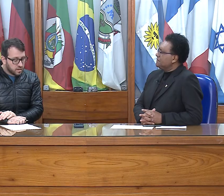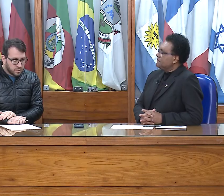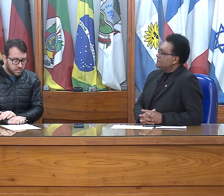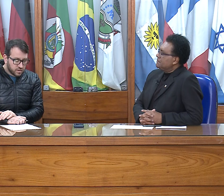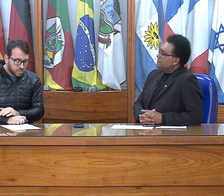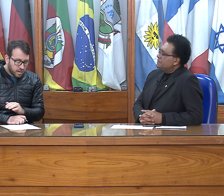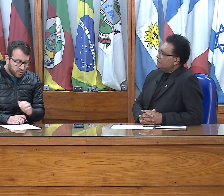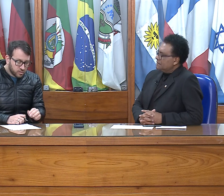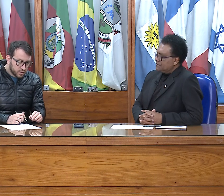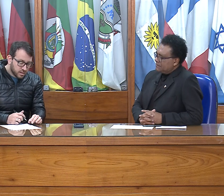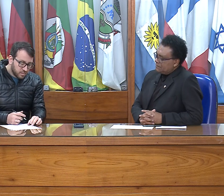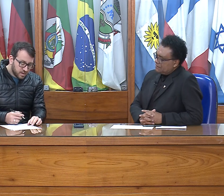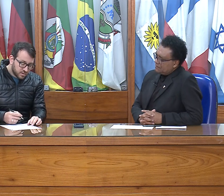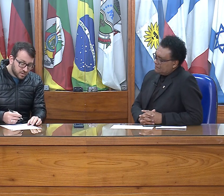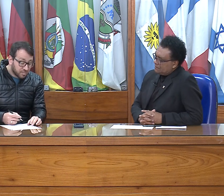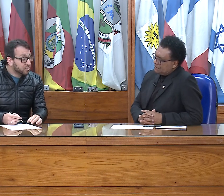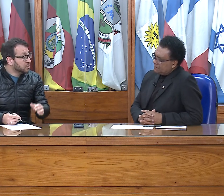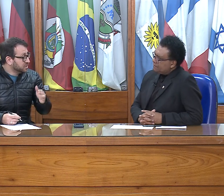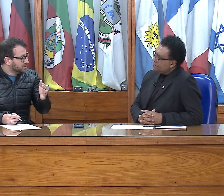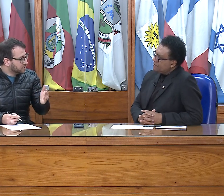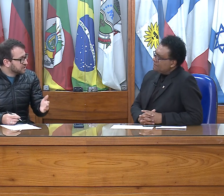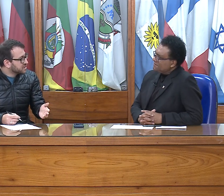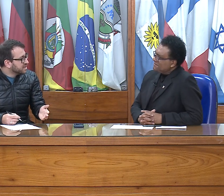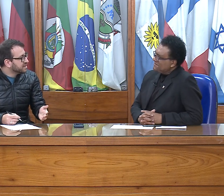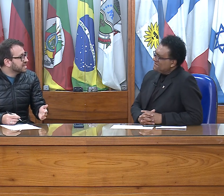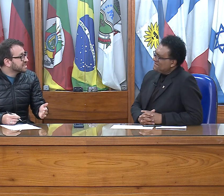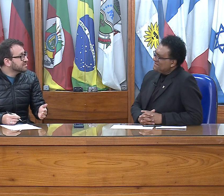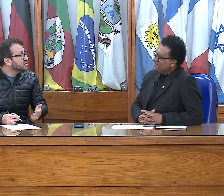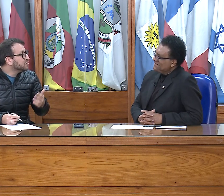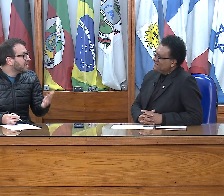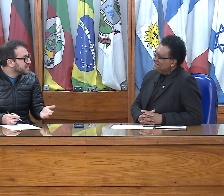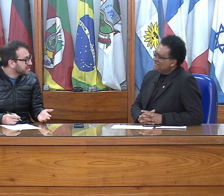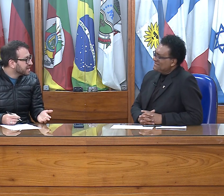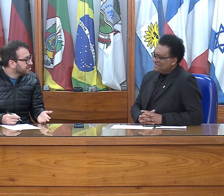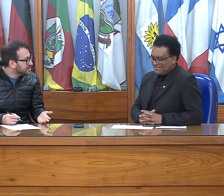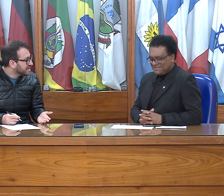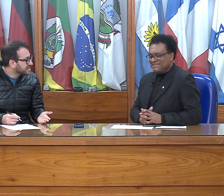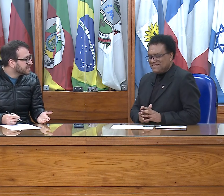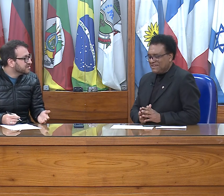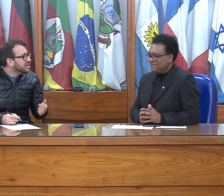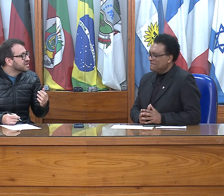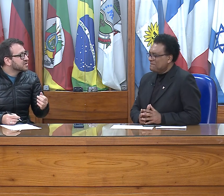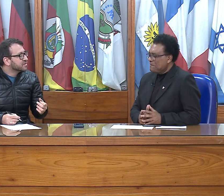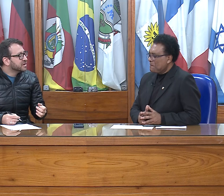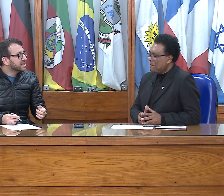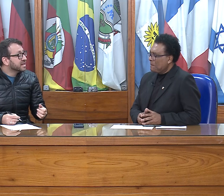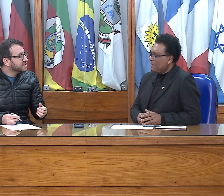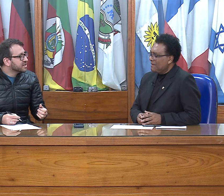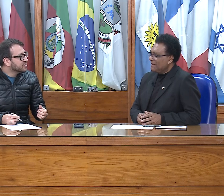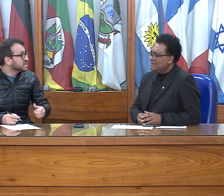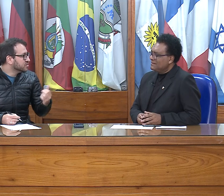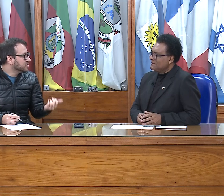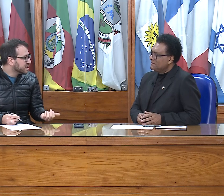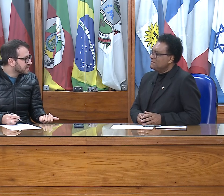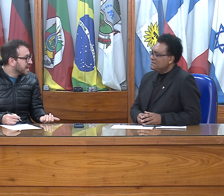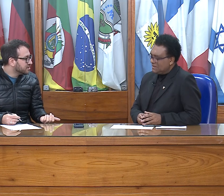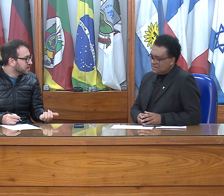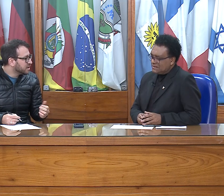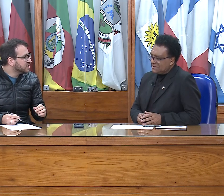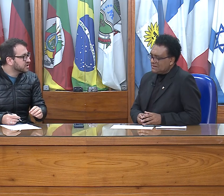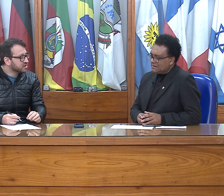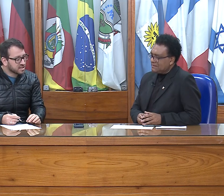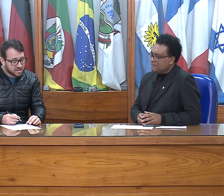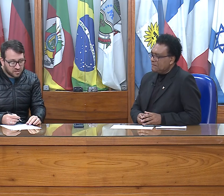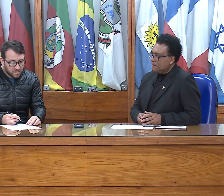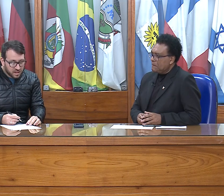e vereador Paulo também o senhor tem uma ligação muito forte né com a educação o senhor foi integrante da comissão no ano passado